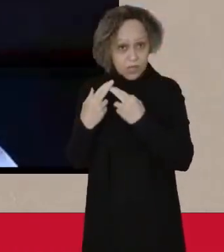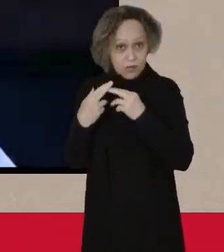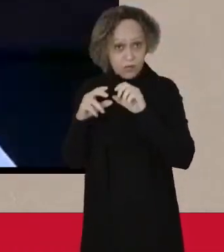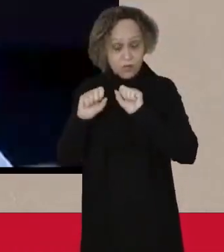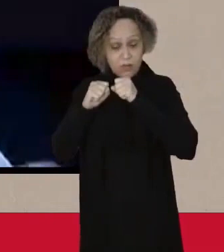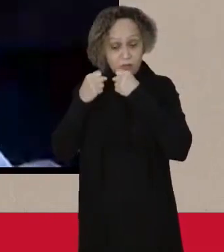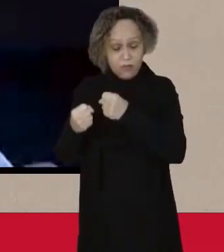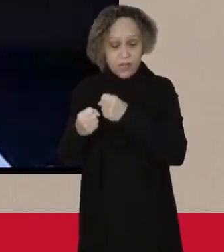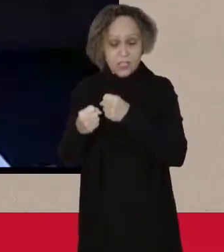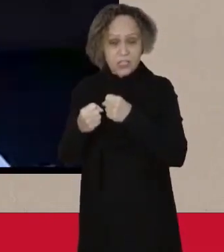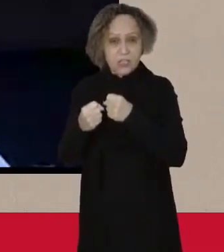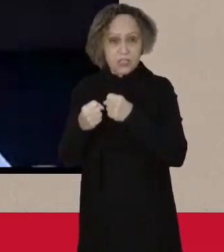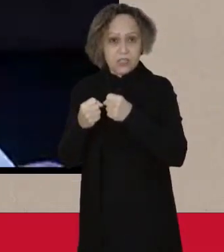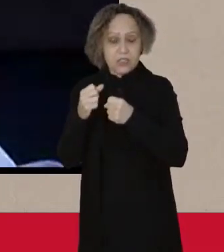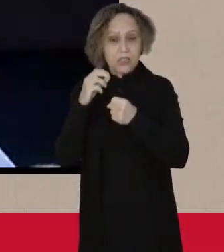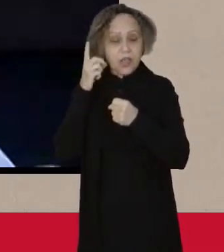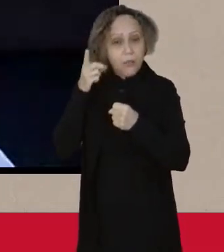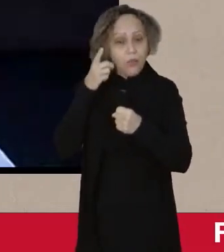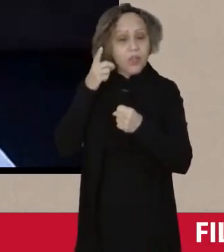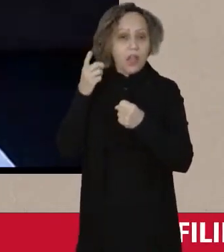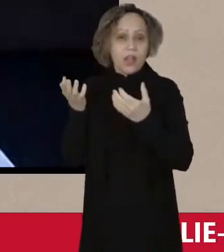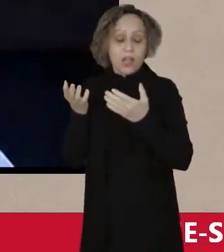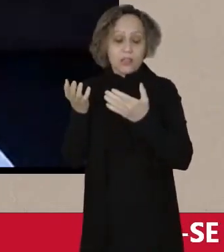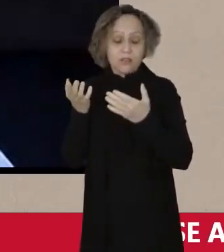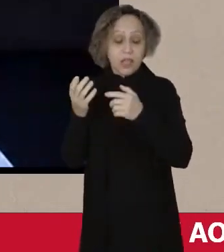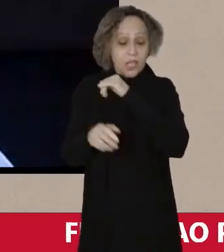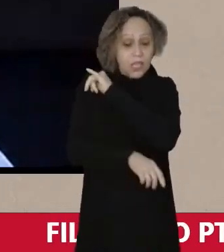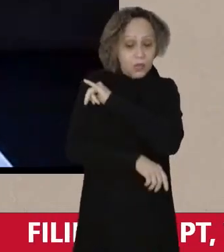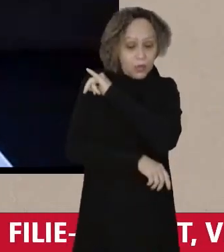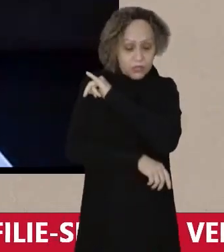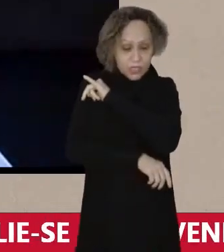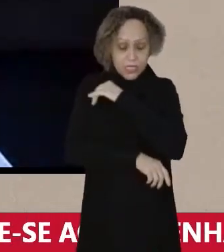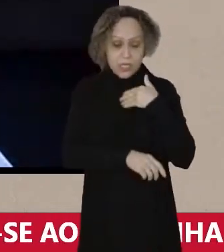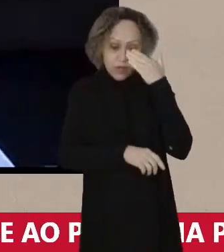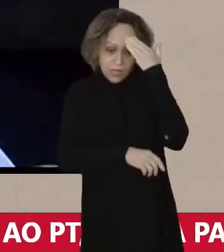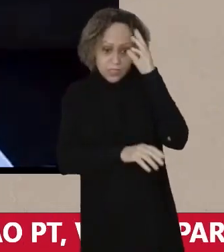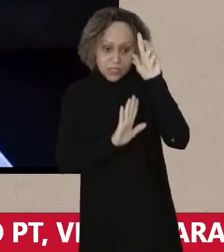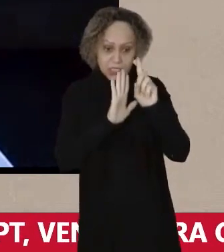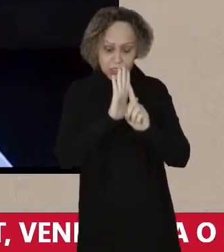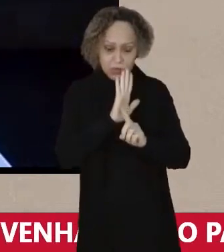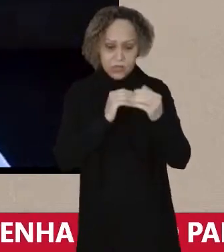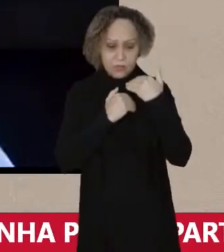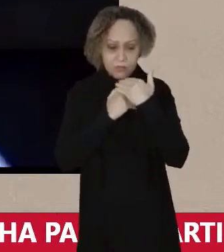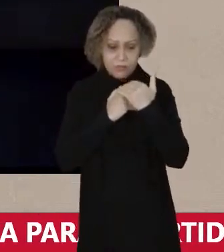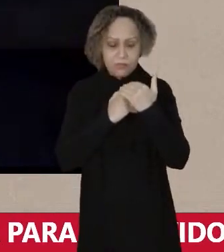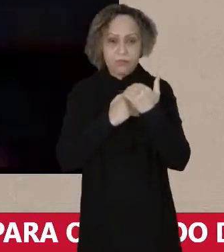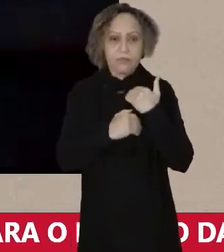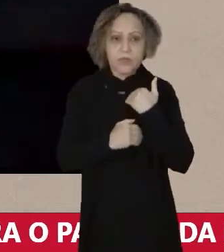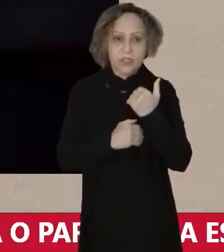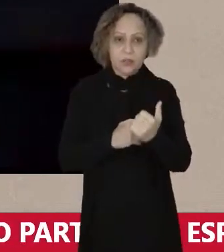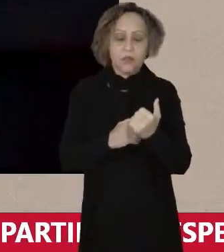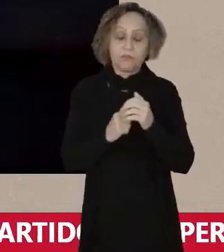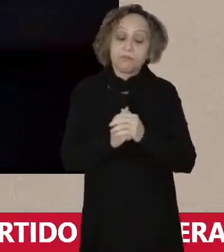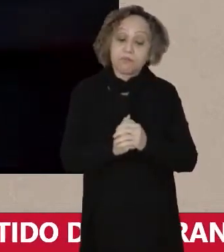lado daqui da cidade de Maricá, aqui no Rio de Janeiro. Agradeço o convite à vereadora Verônica Lima, foi muito bom. E eu quero compartilhar aqui com vocês aquilo